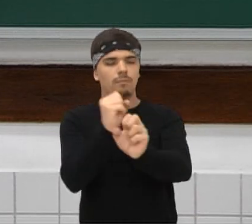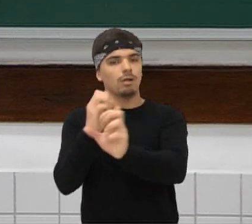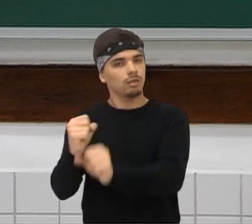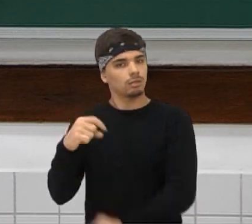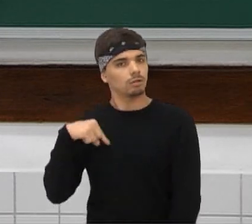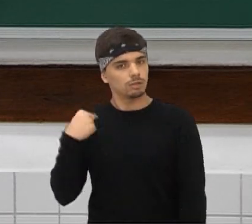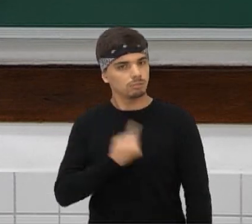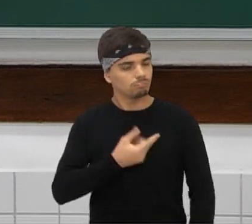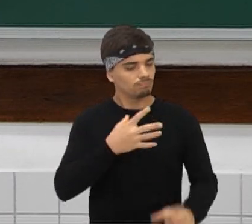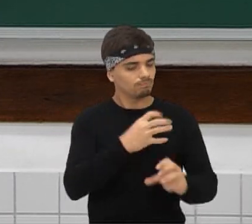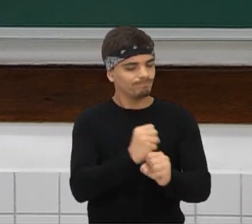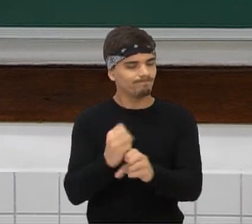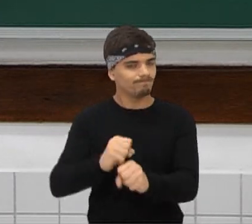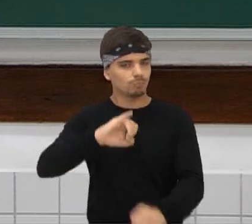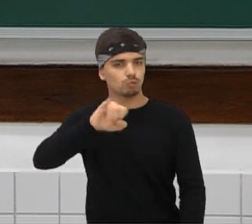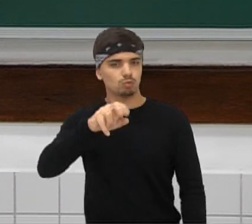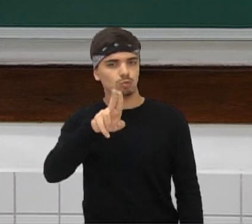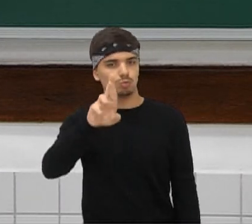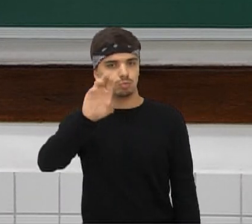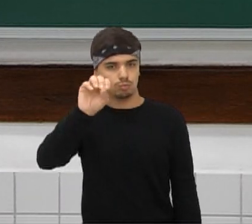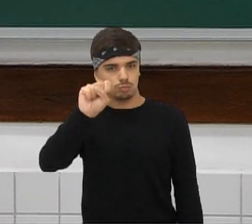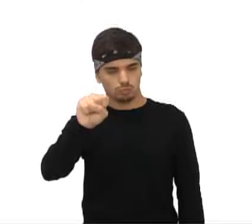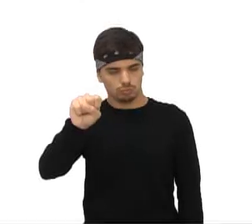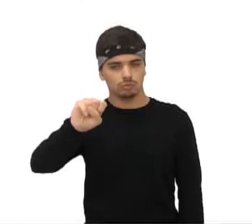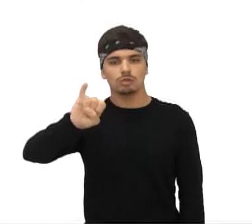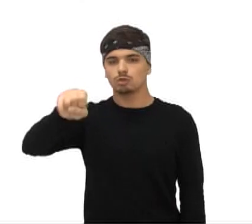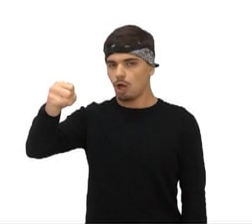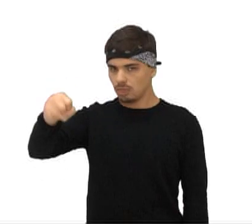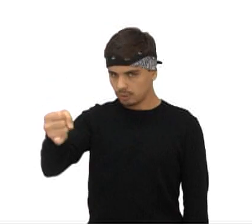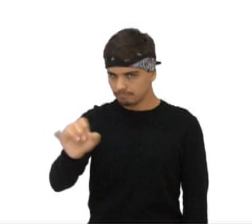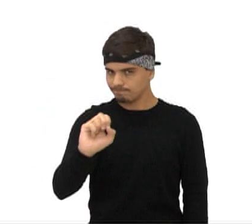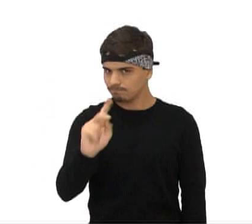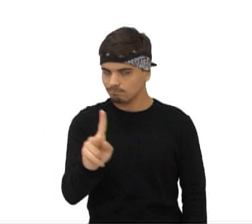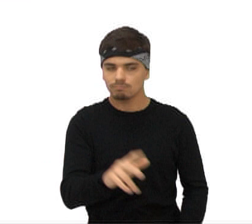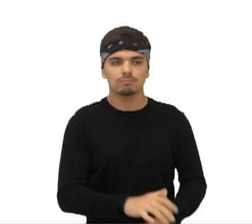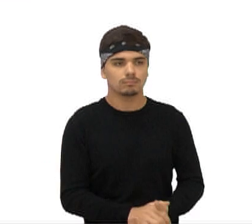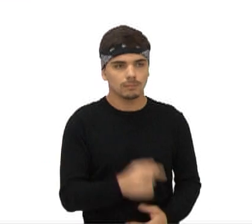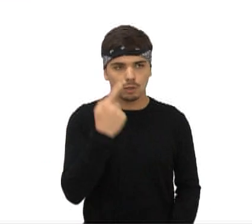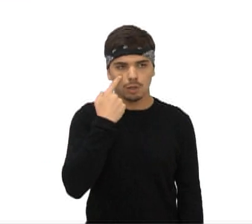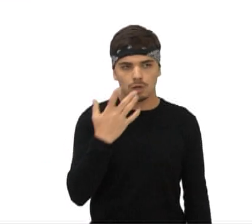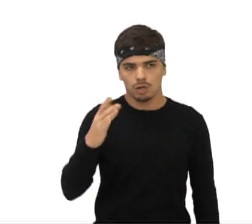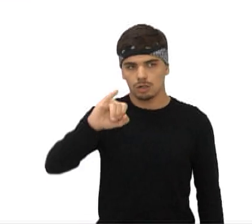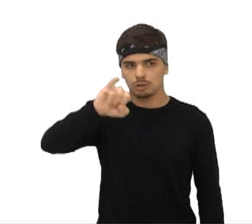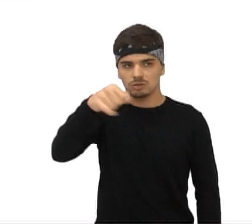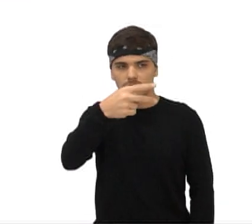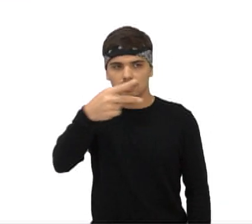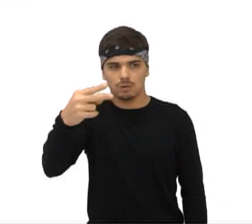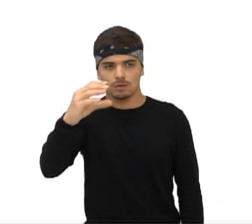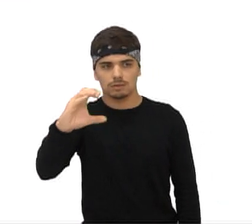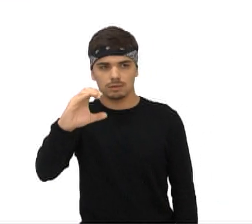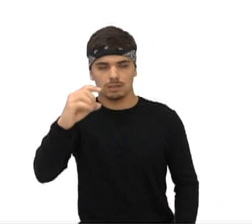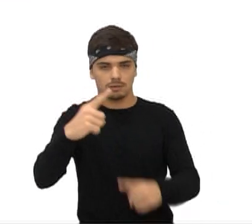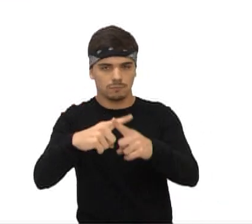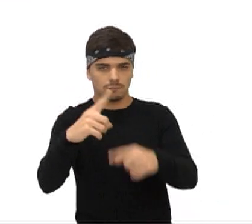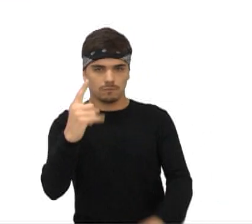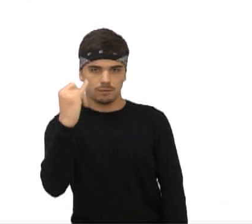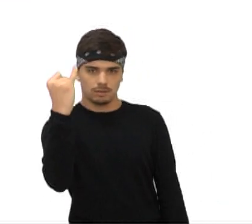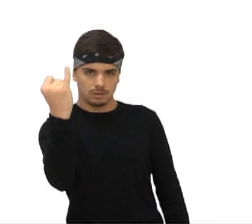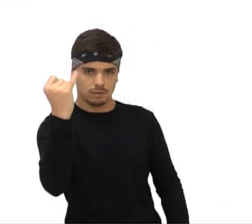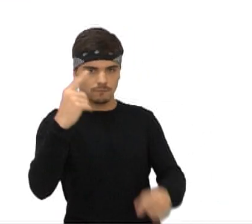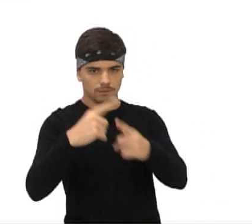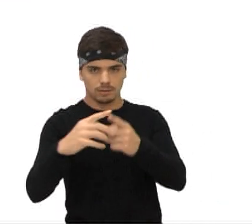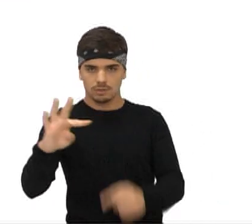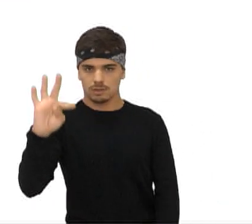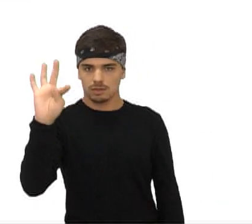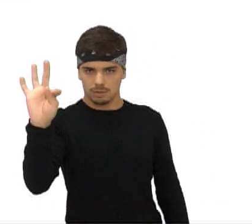né, esse juro simples. Então, veja lá, a fórmula eu tenho J igual a C vezes I vezes